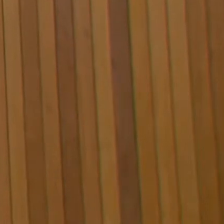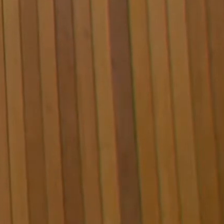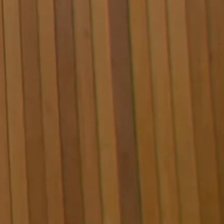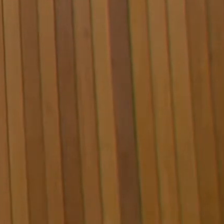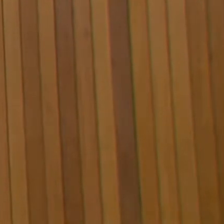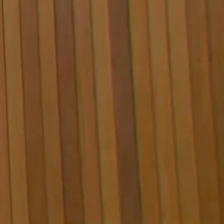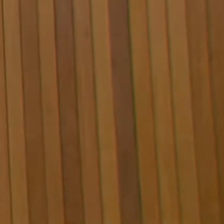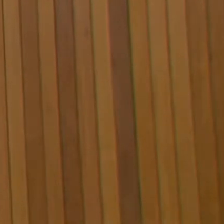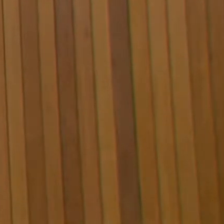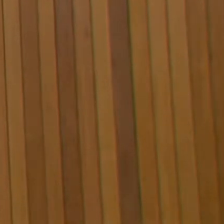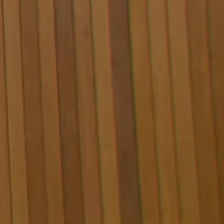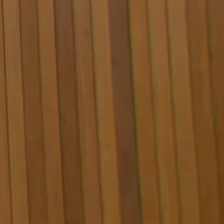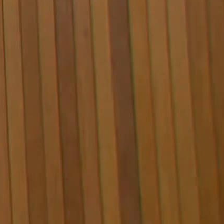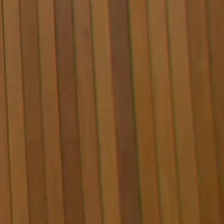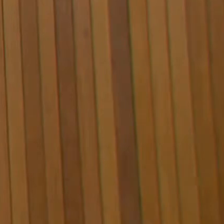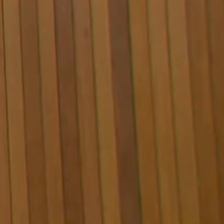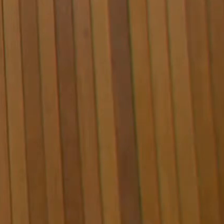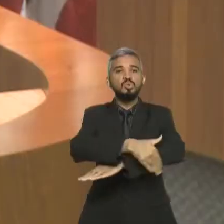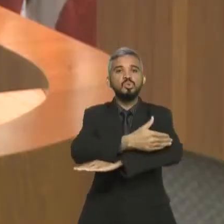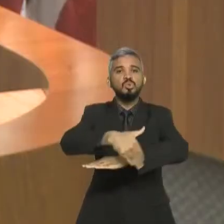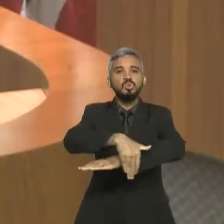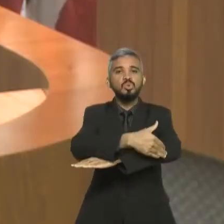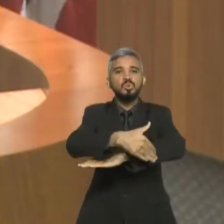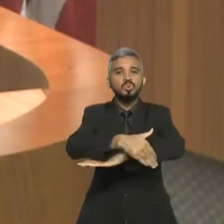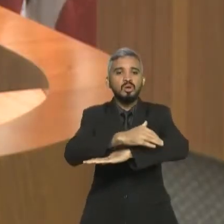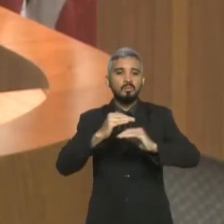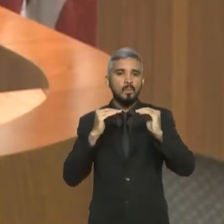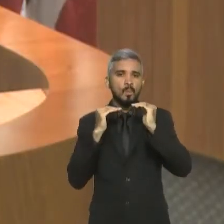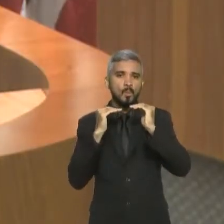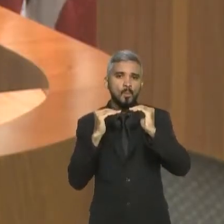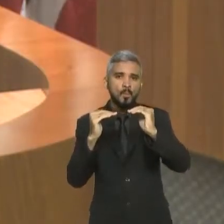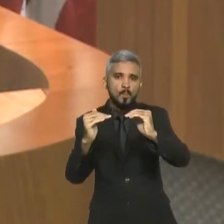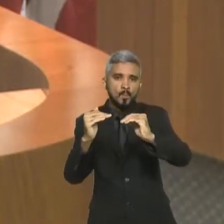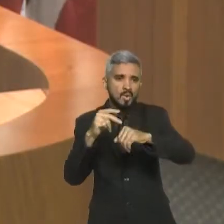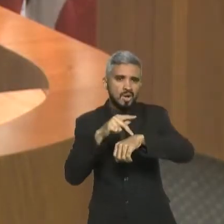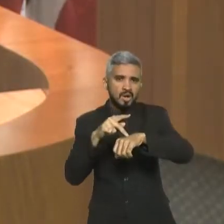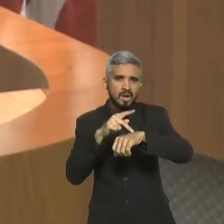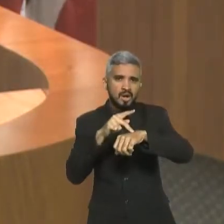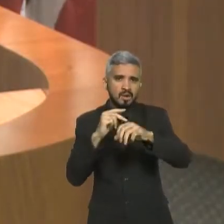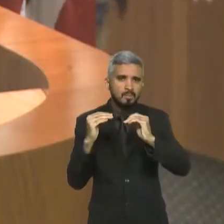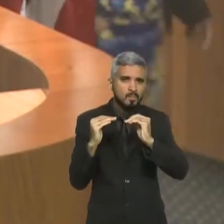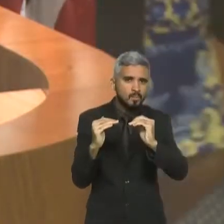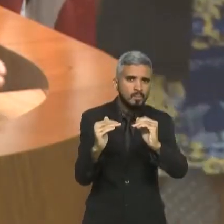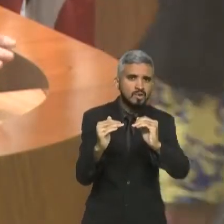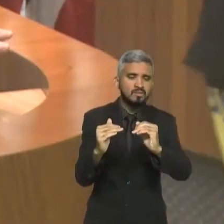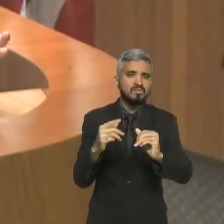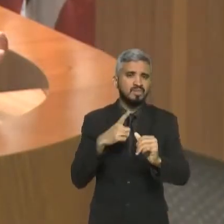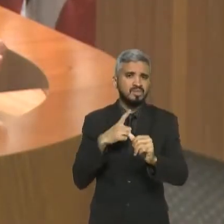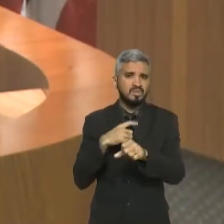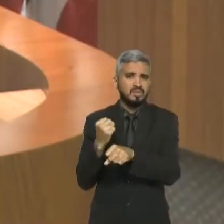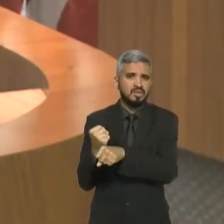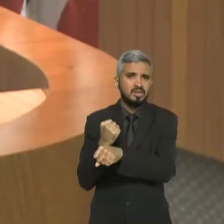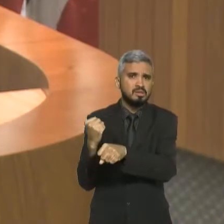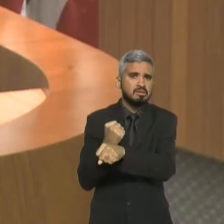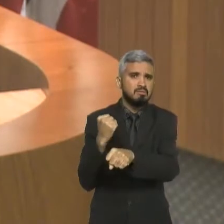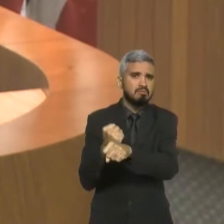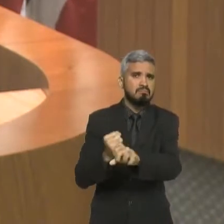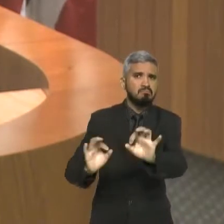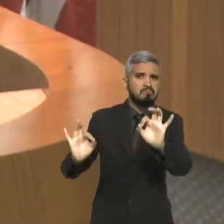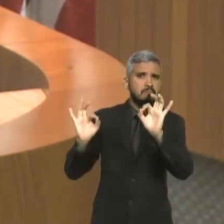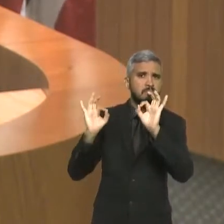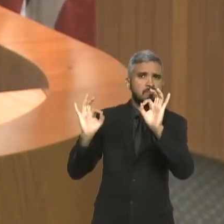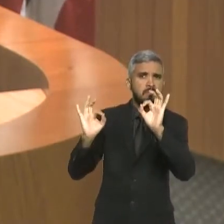do governo do Maranhão na cidade de Rosário. Ações que vão desde construções mega até construções sociais